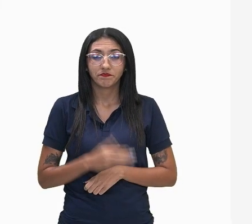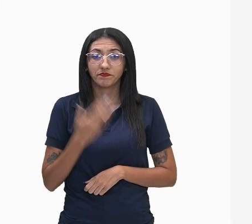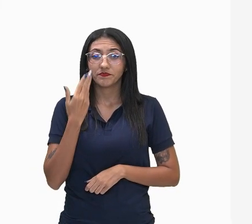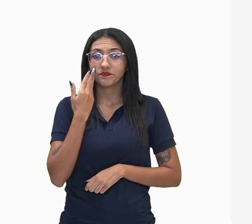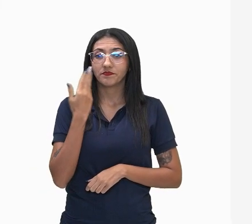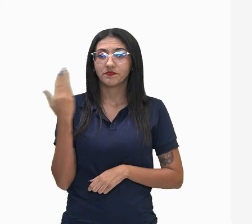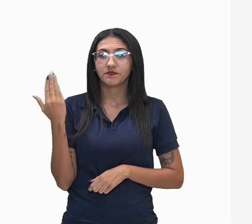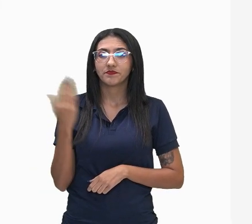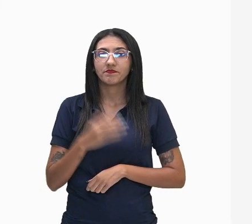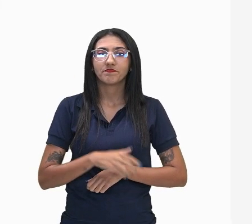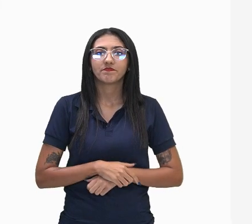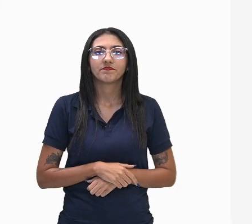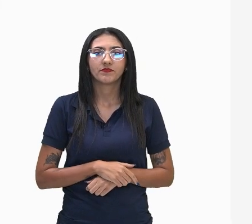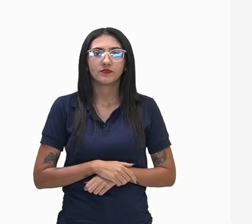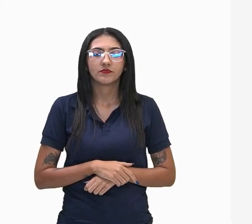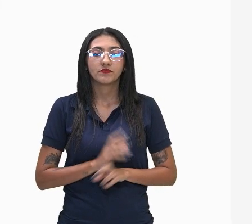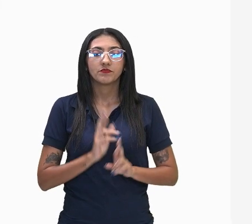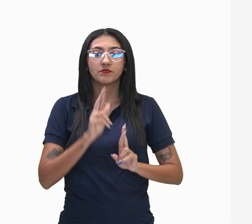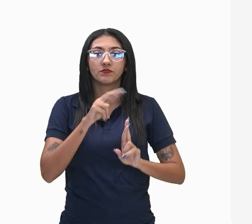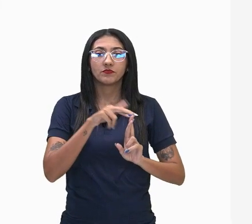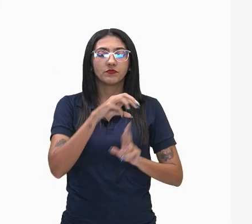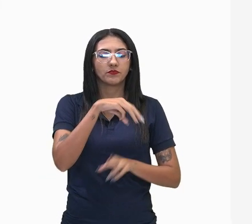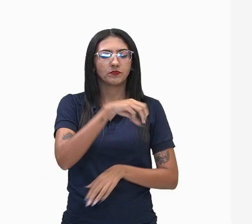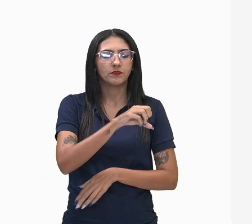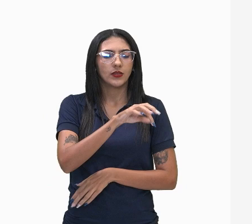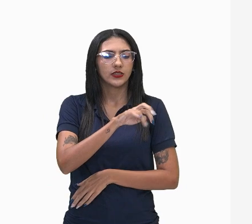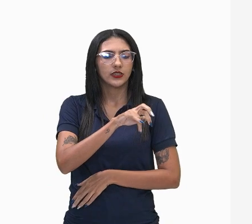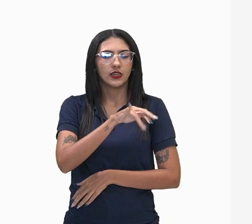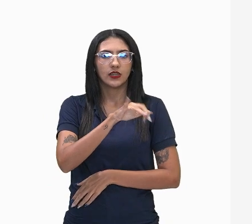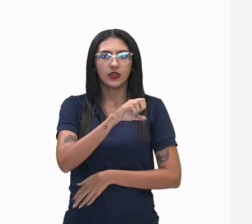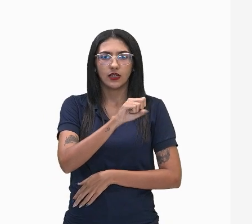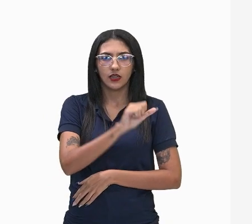só. Fontes materiais